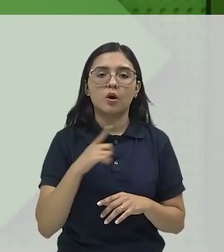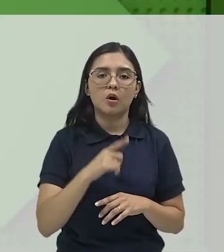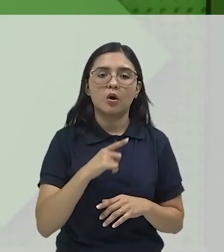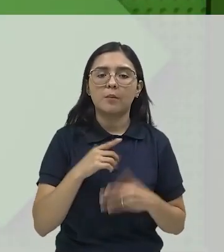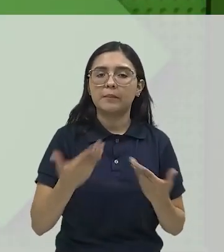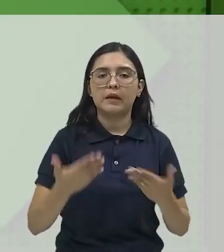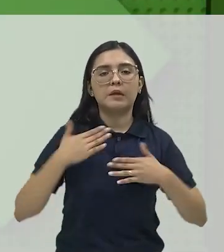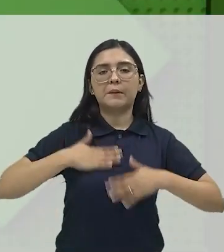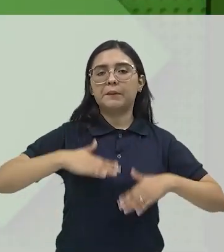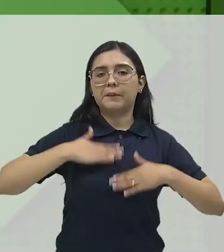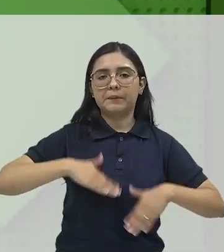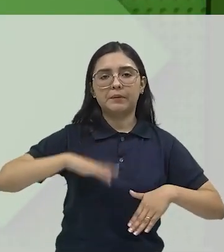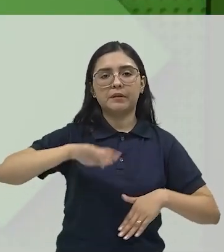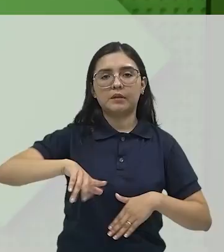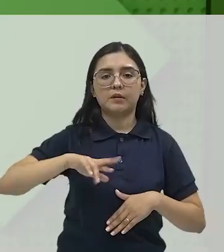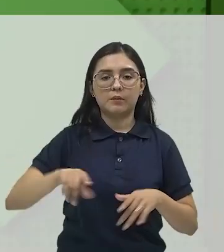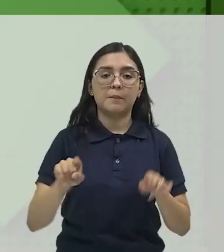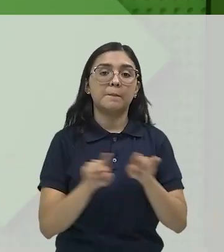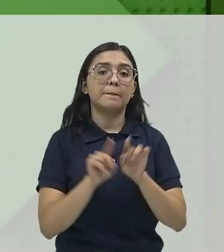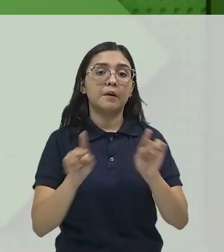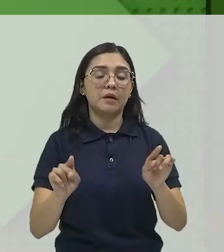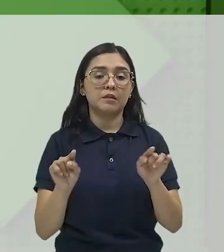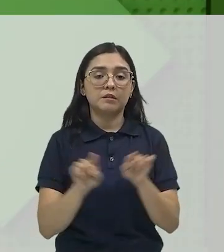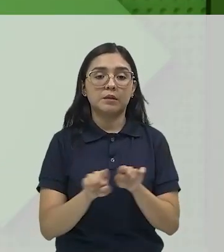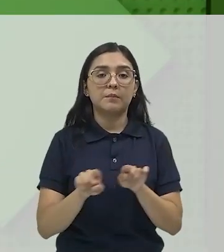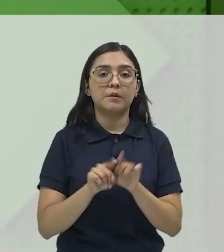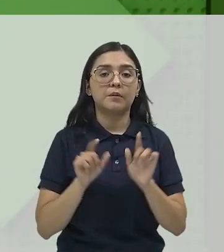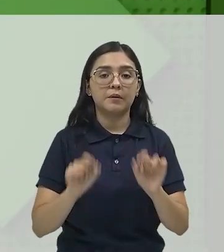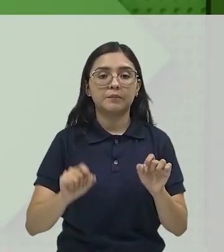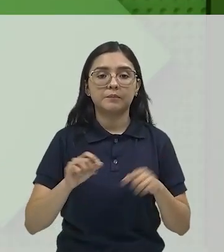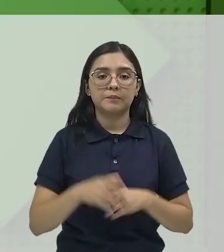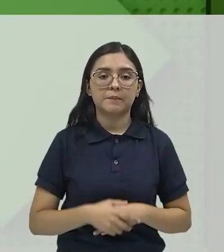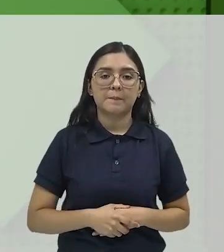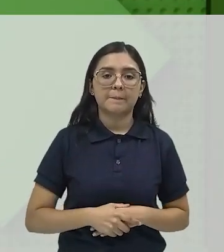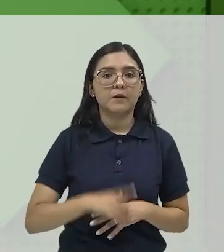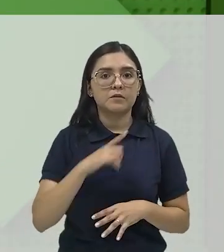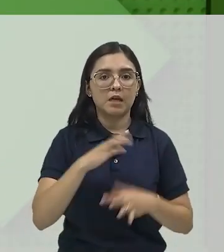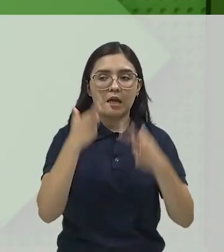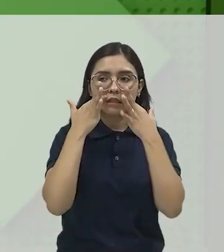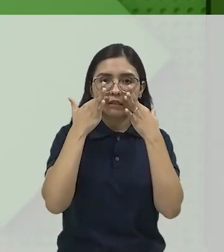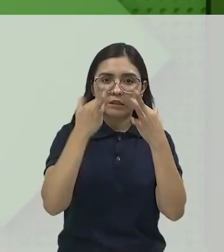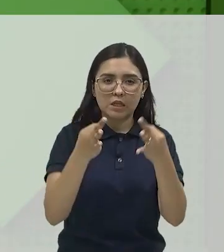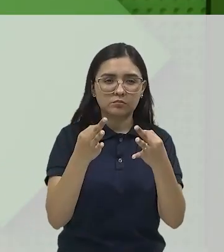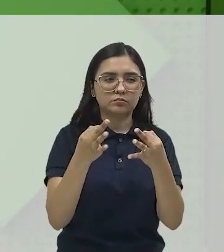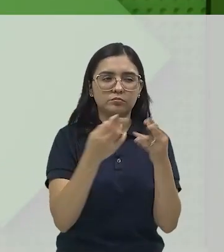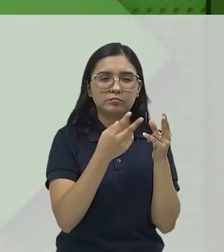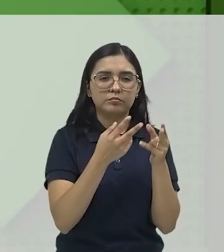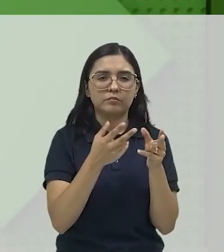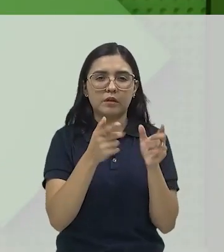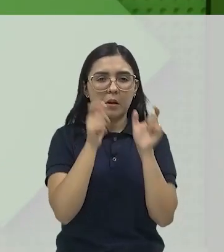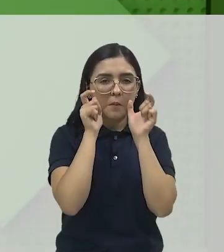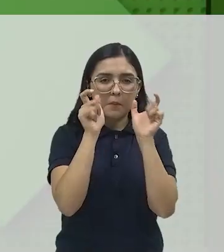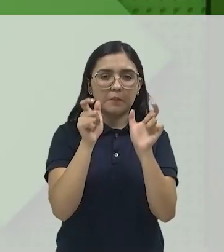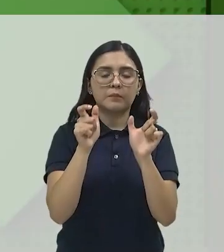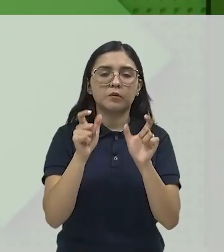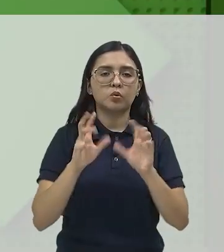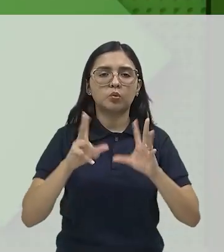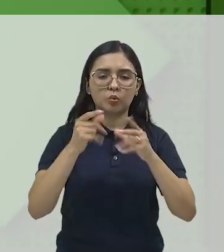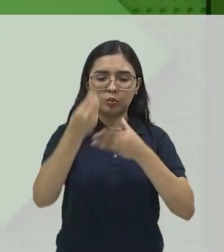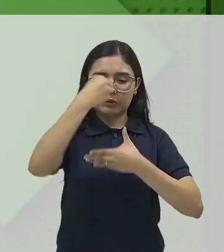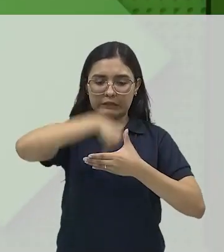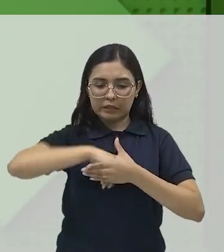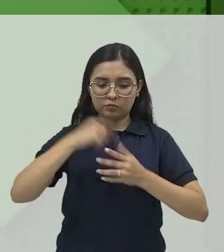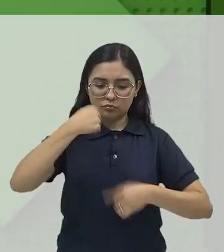deixar descansado, e sim para te deixar atento e deixar com que tudo dentro de você esteja